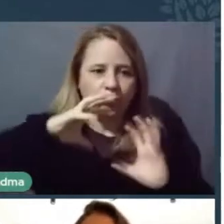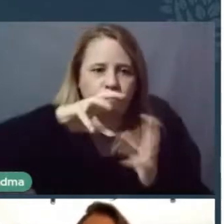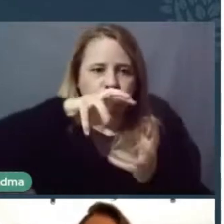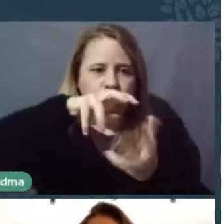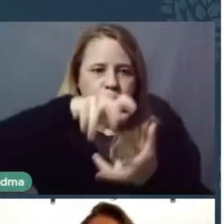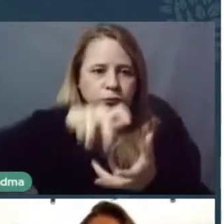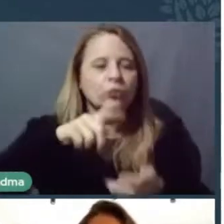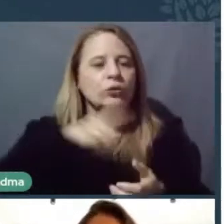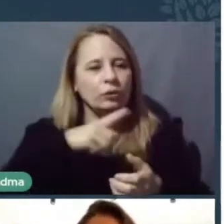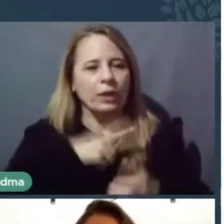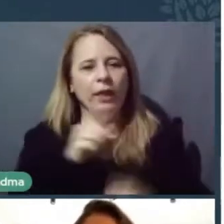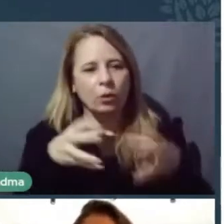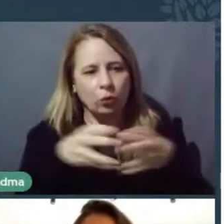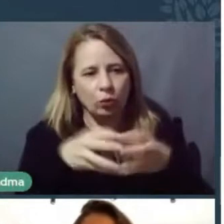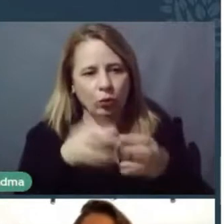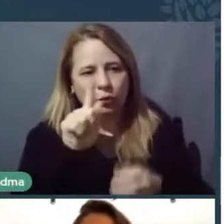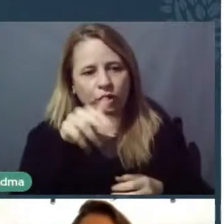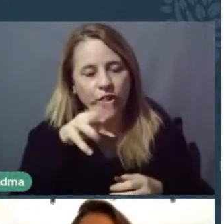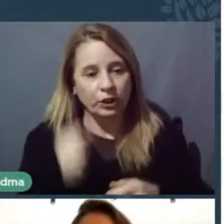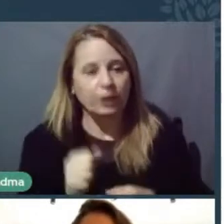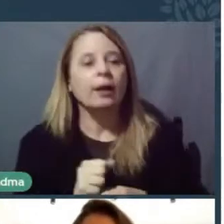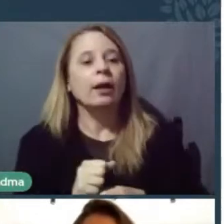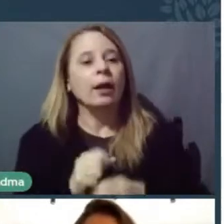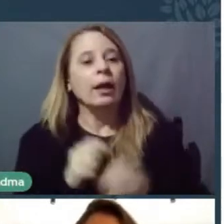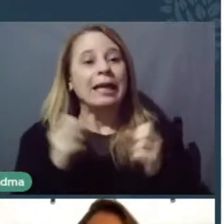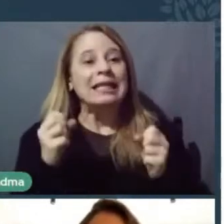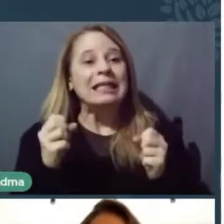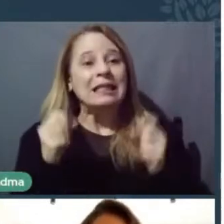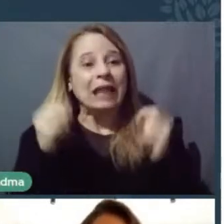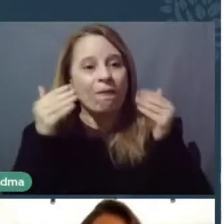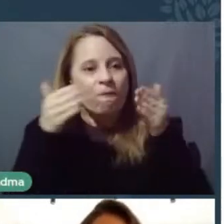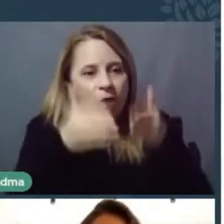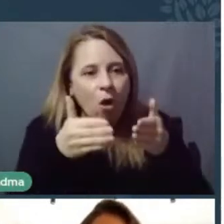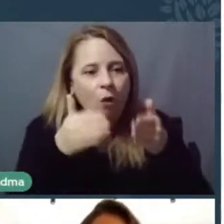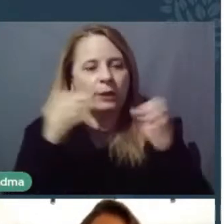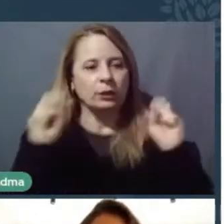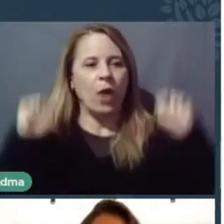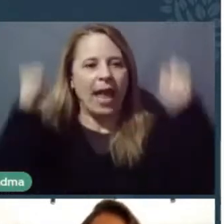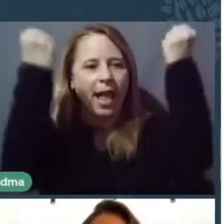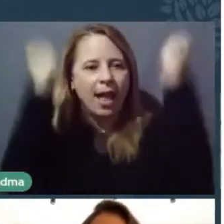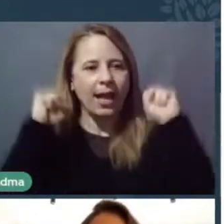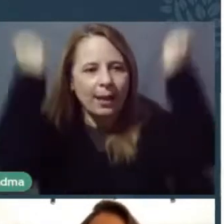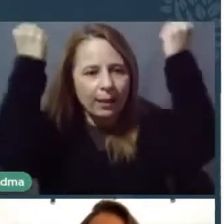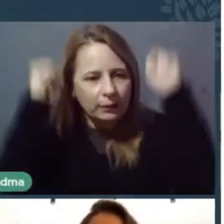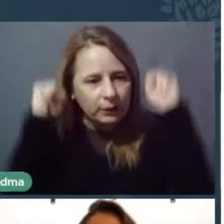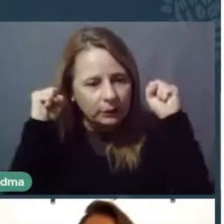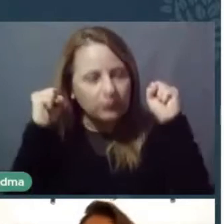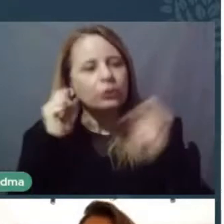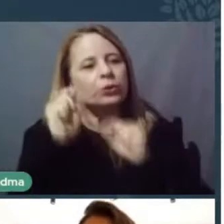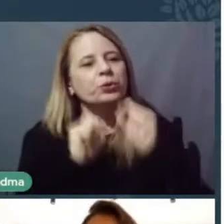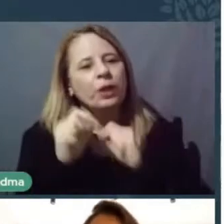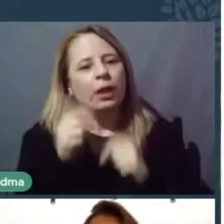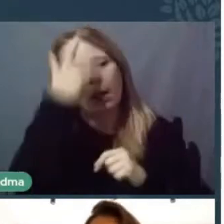nesse guia, na parte específica a respeito de exercício, o que traz é que na asma, os indivíduos